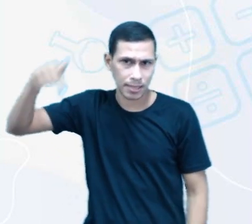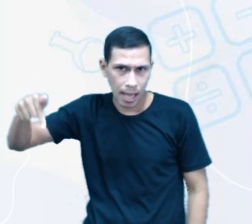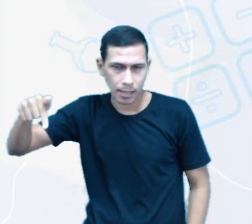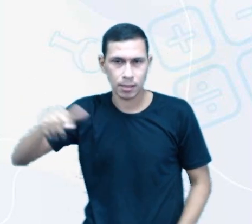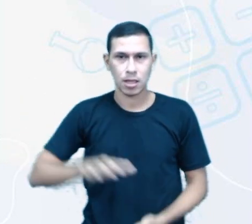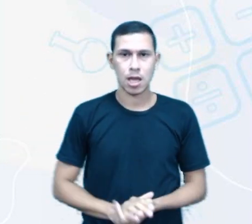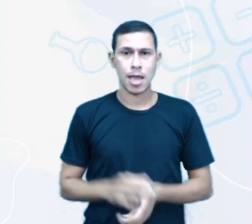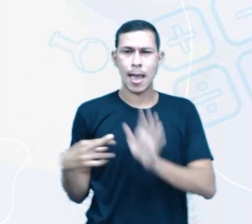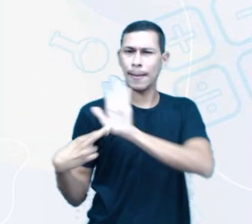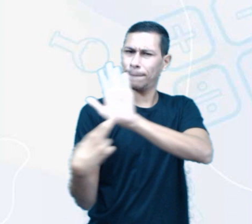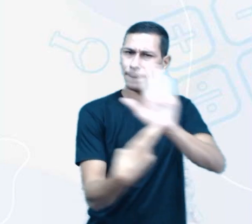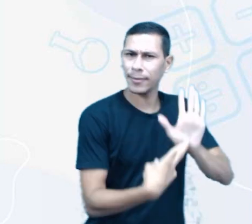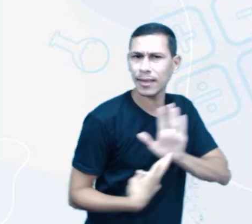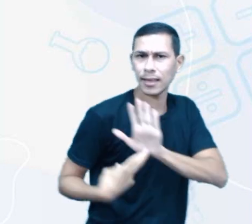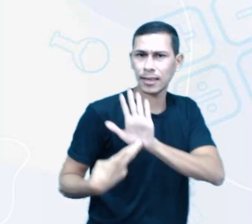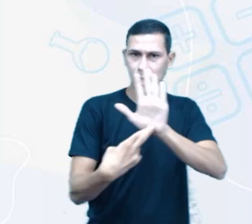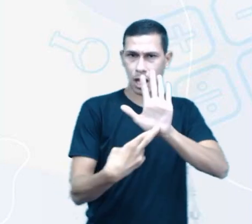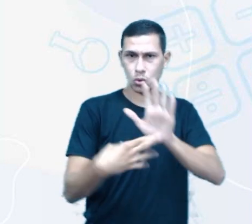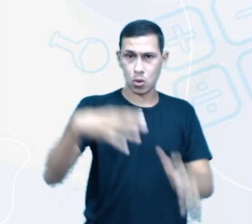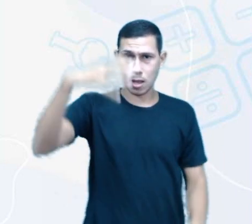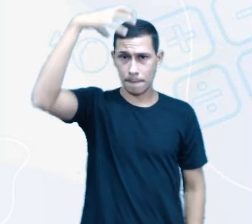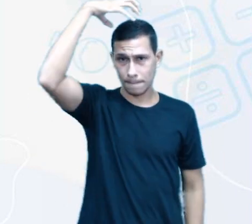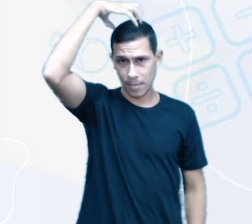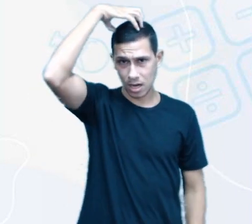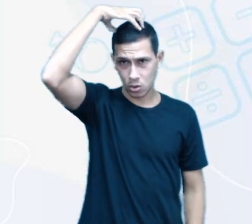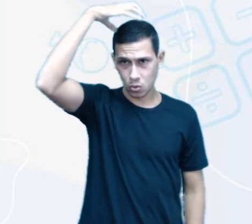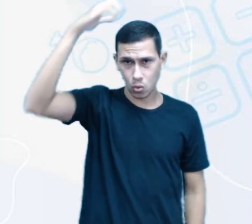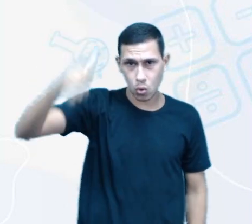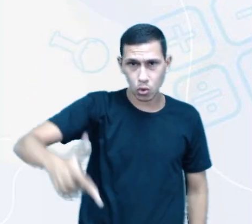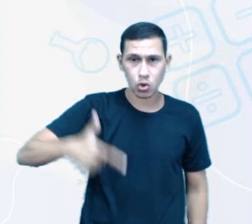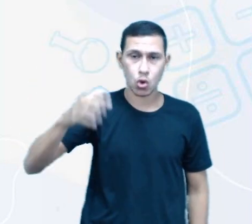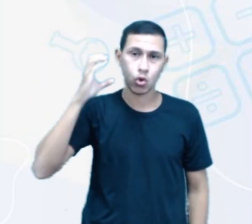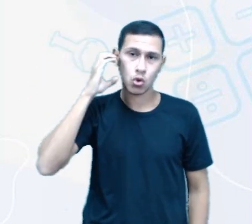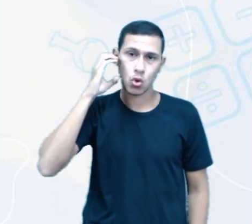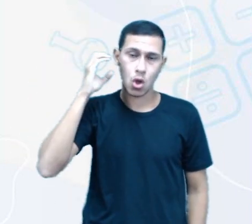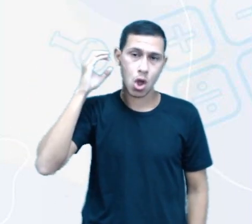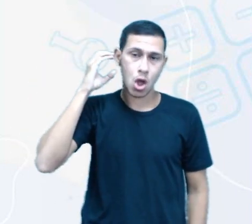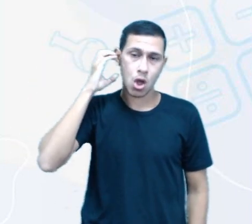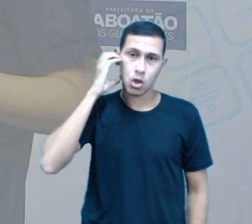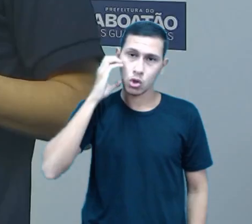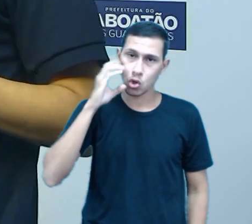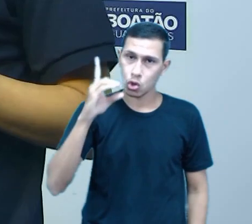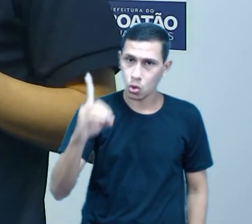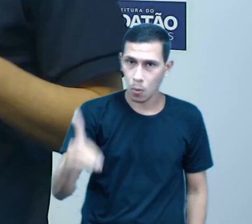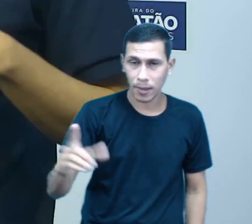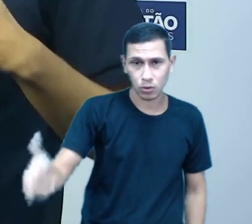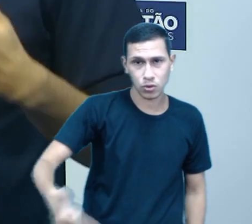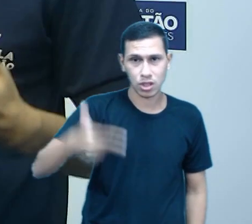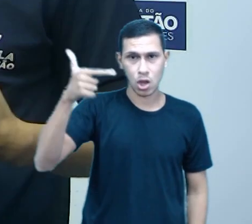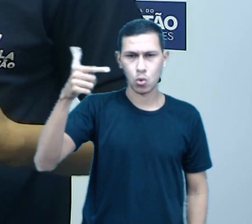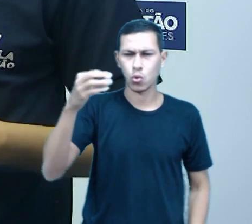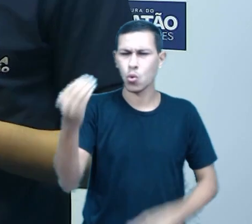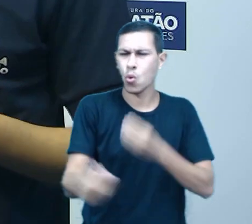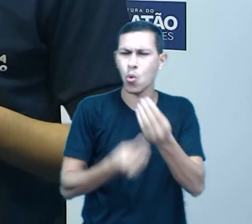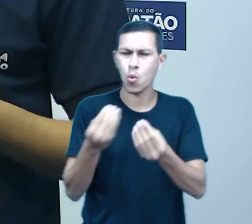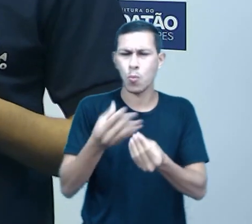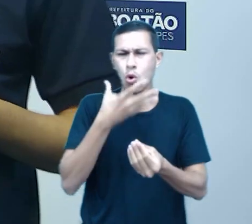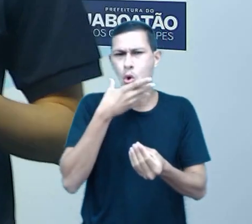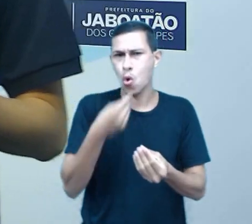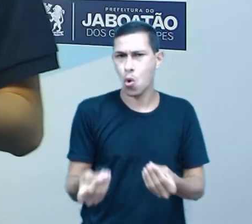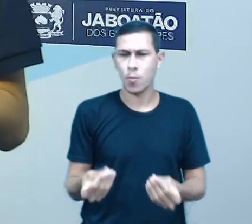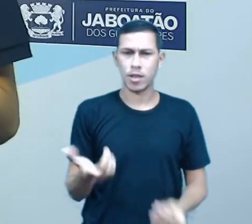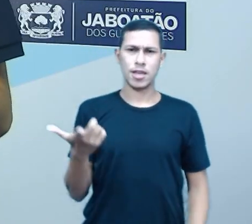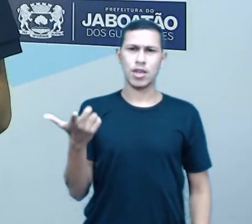está representando o imperador Dom Pedro II aí como um homem que não dava mais